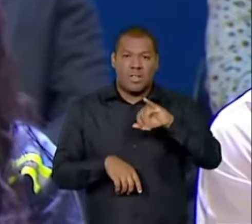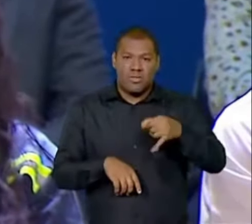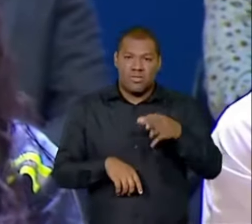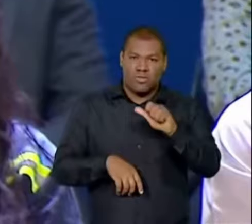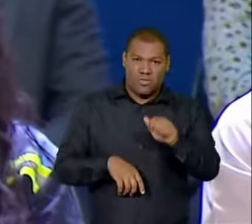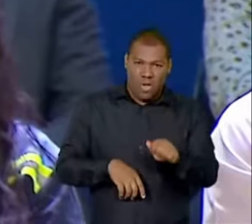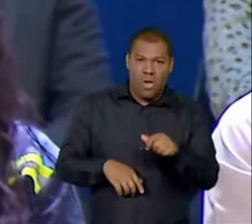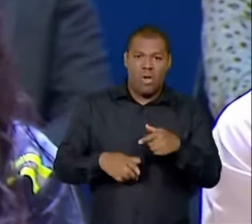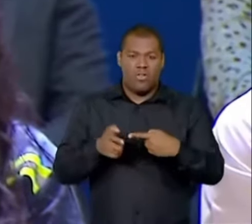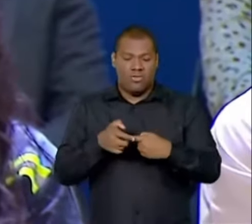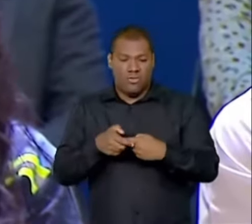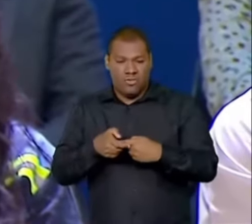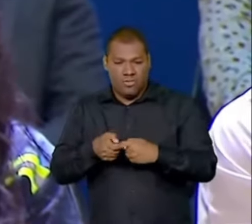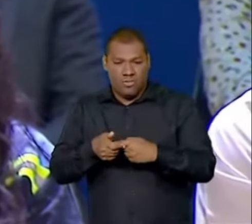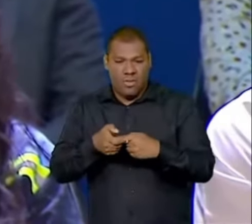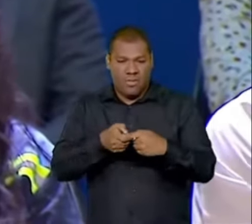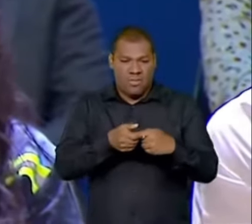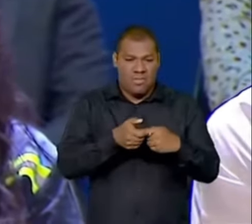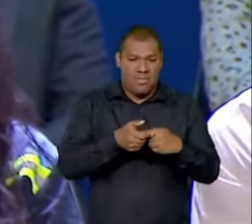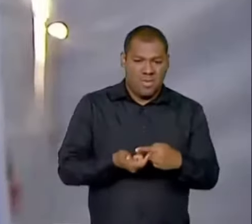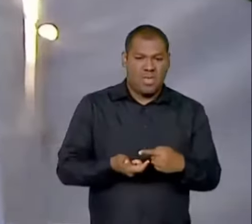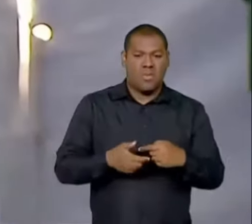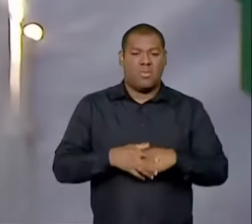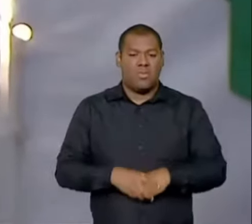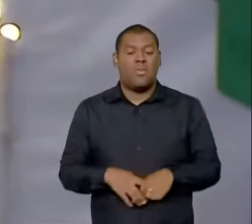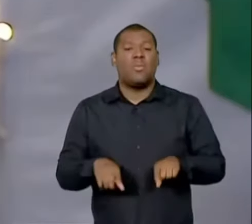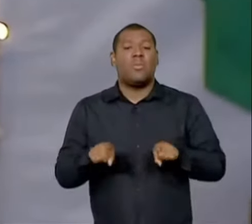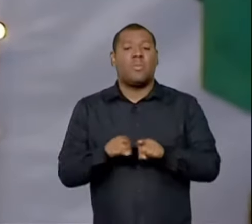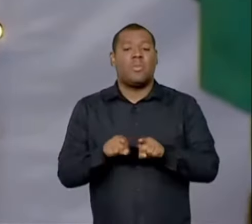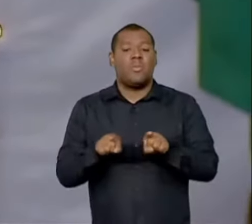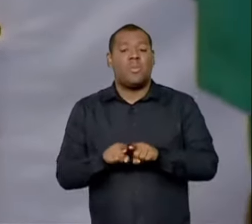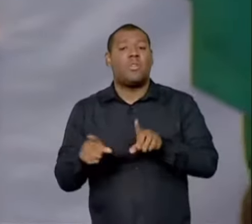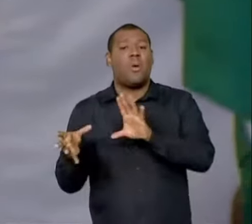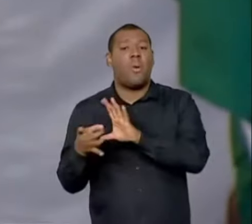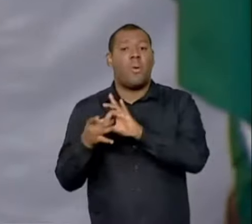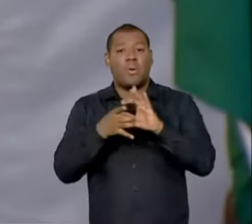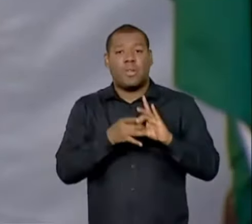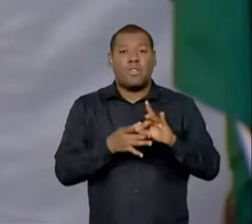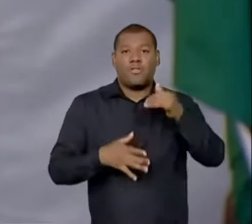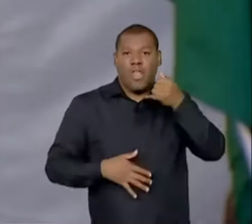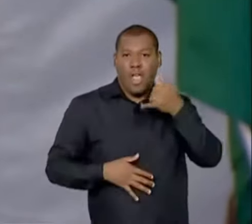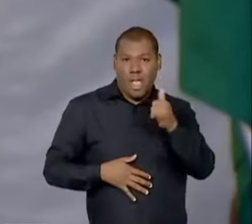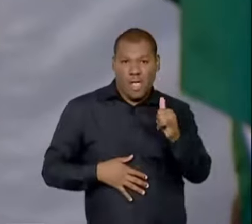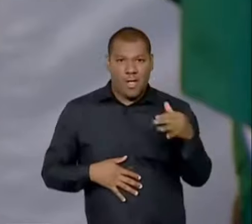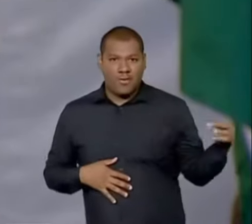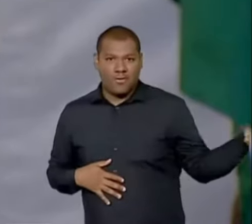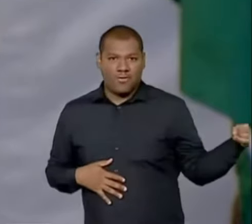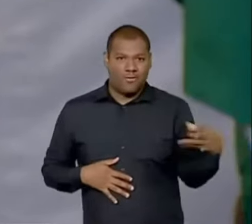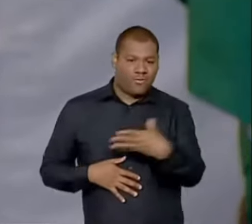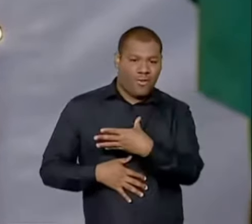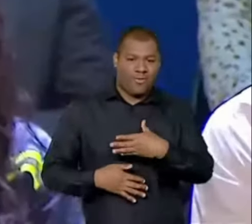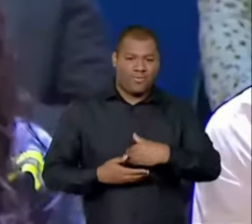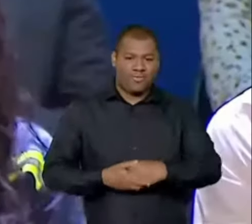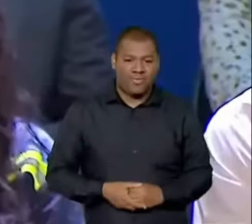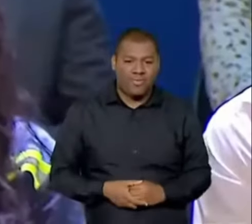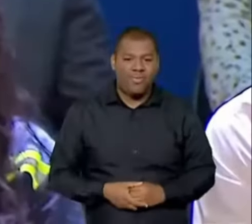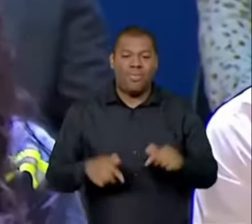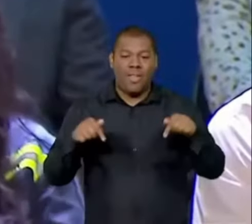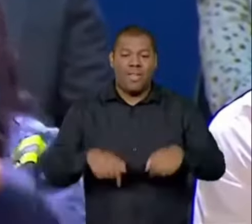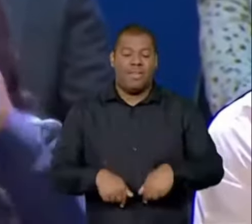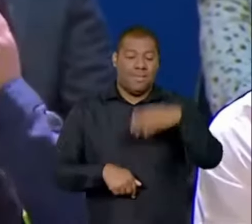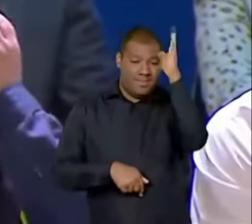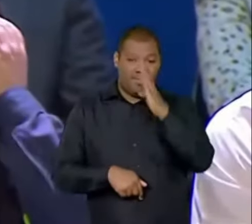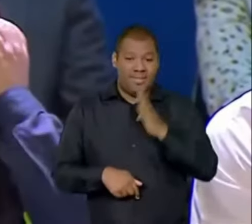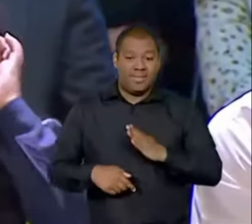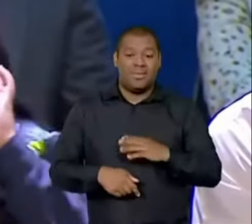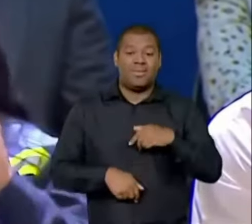cana, não. Do ponto de vista também da produção de energia renovável. O Brasil